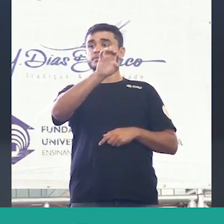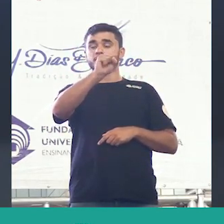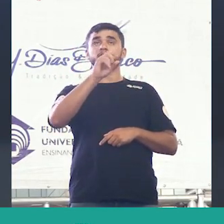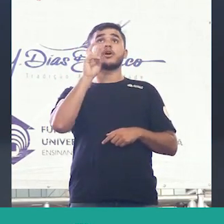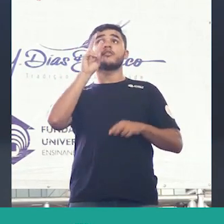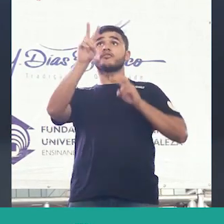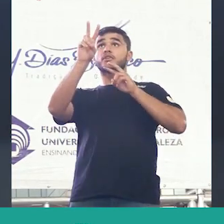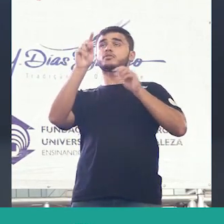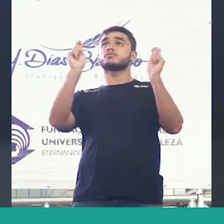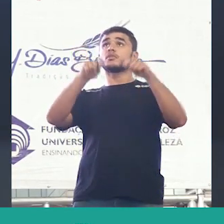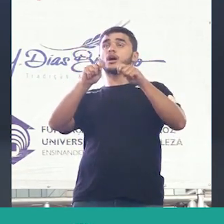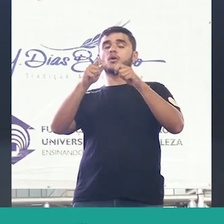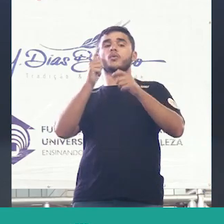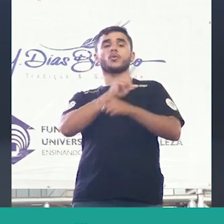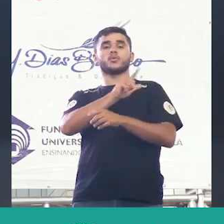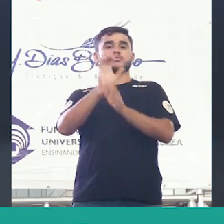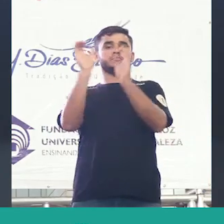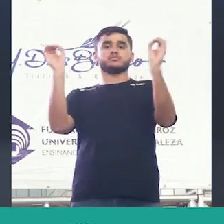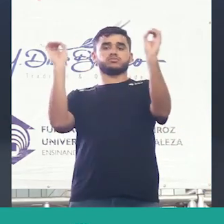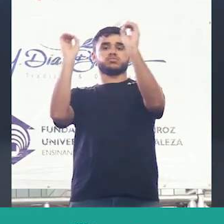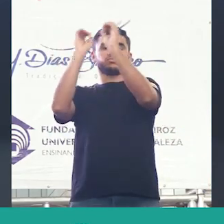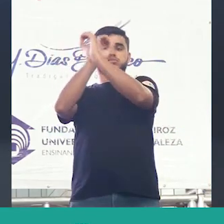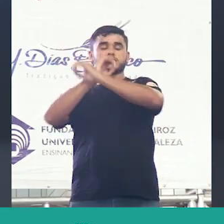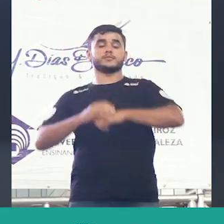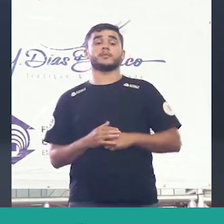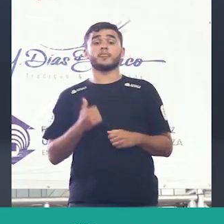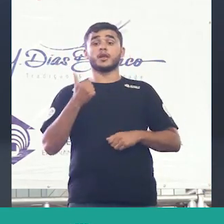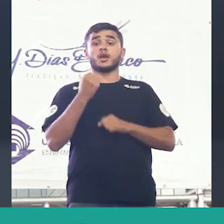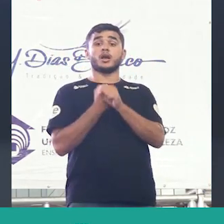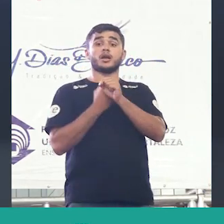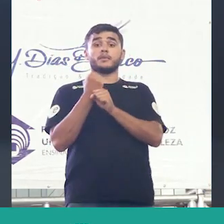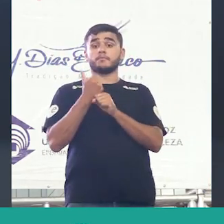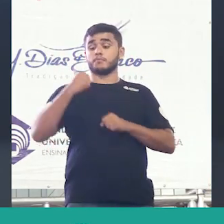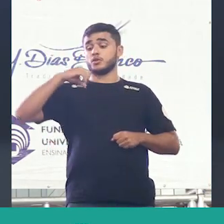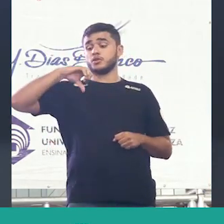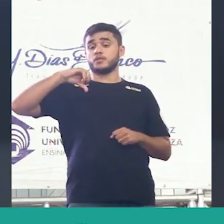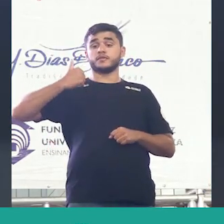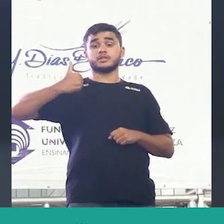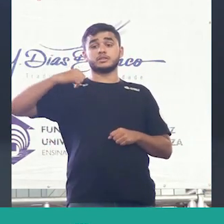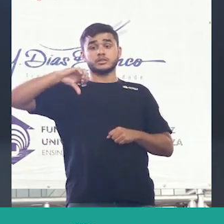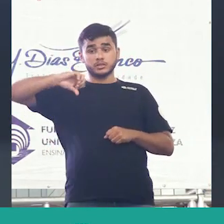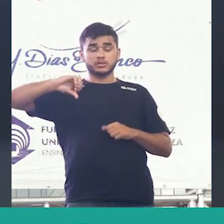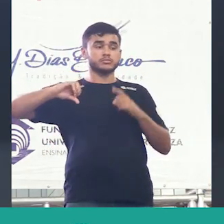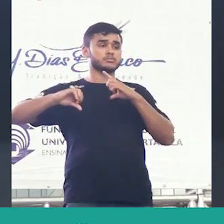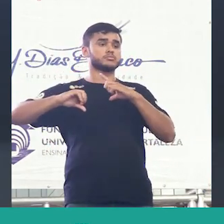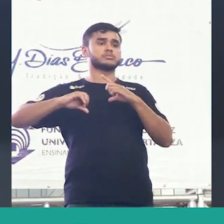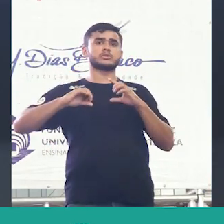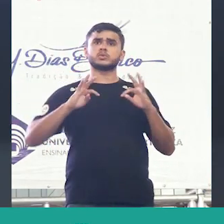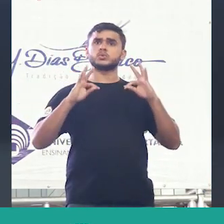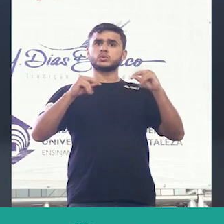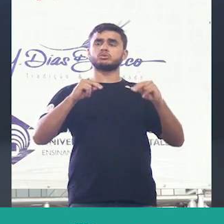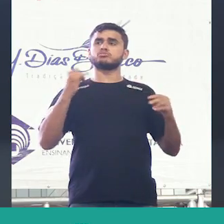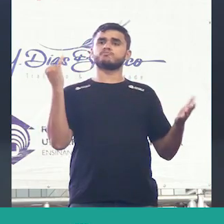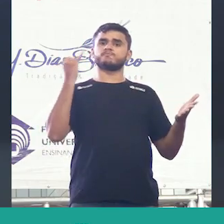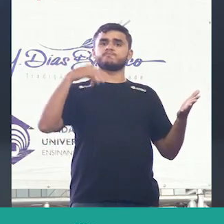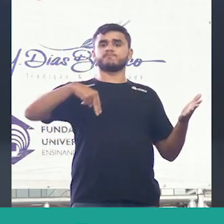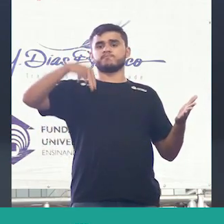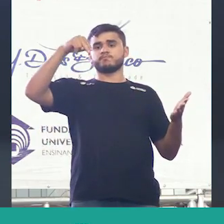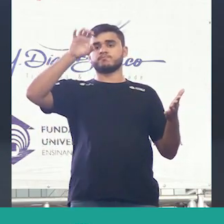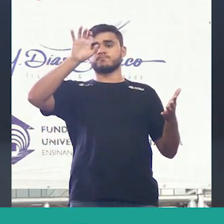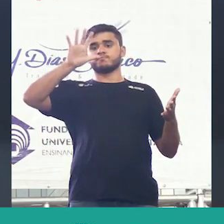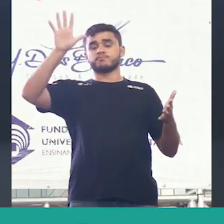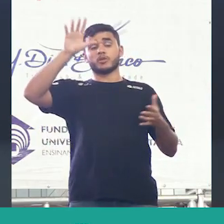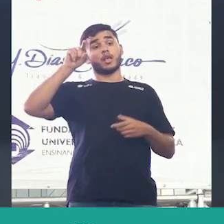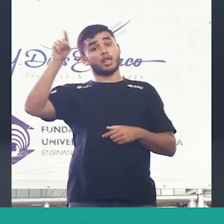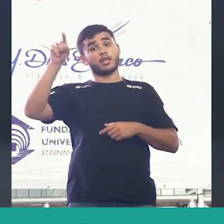Em 1919, um ano seco em todo o Nordeste brasileiro, de qualquer forma, as condições da